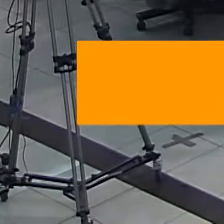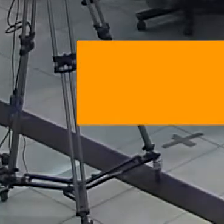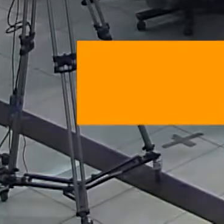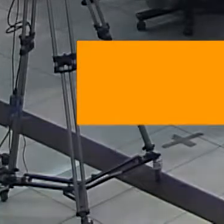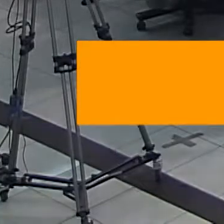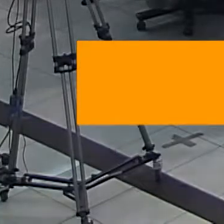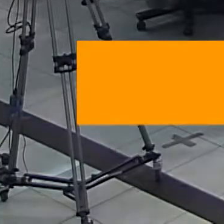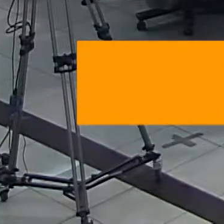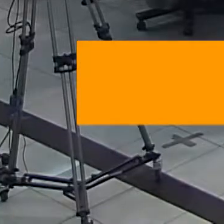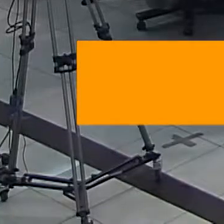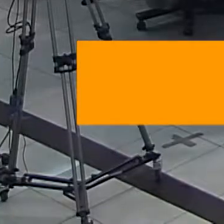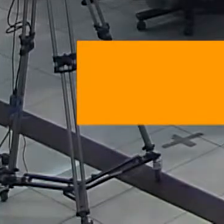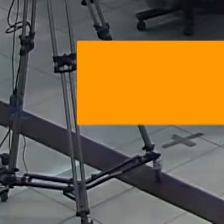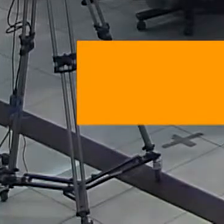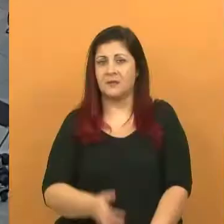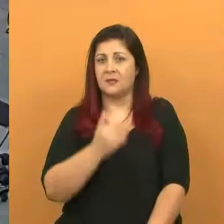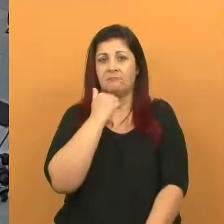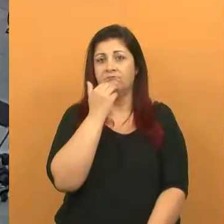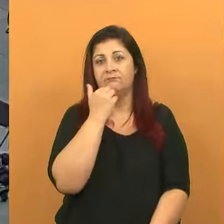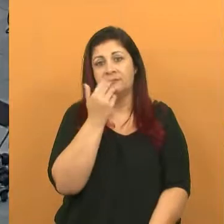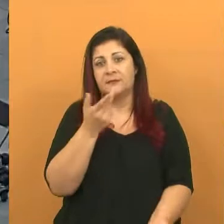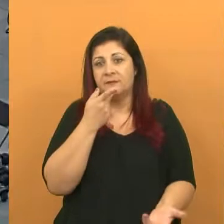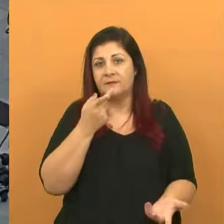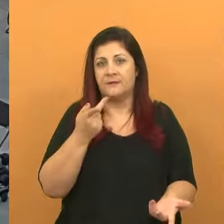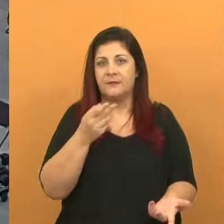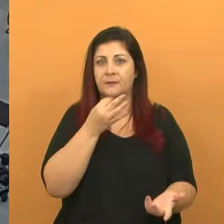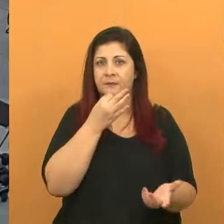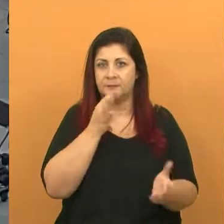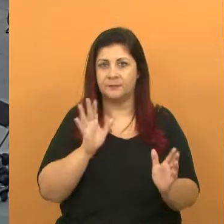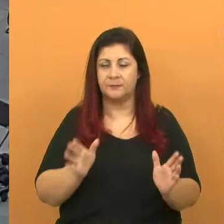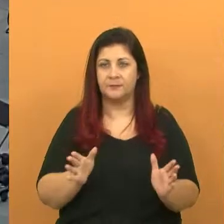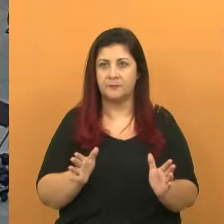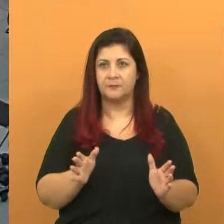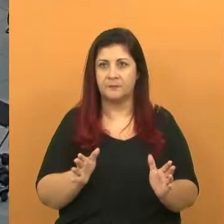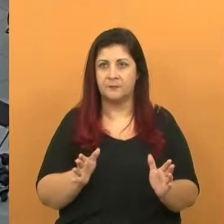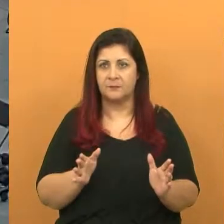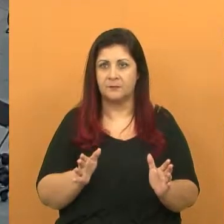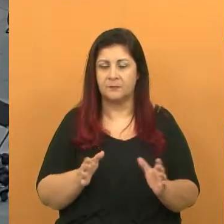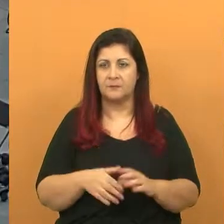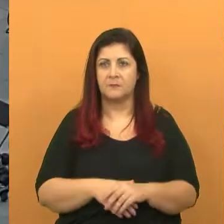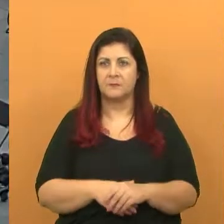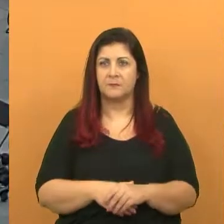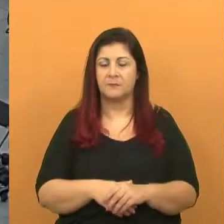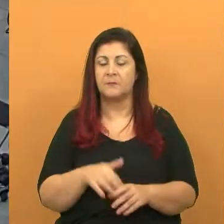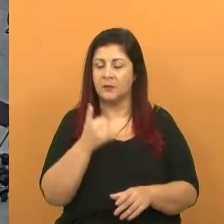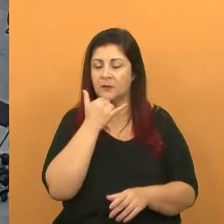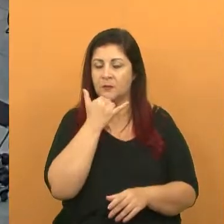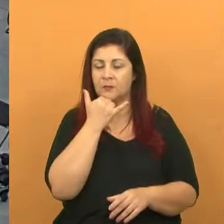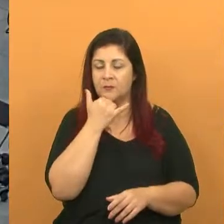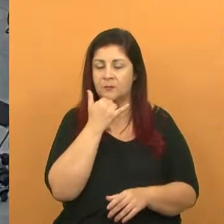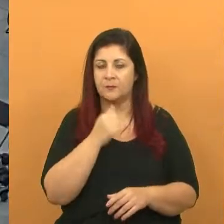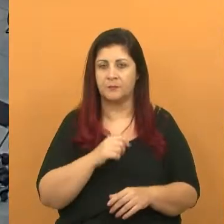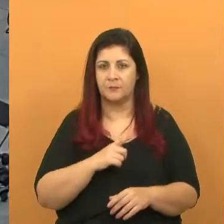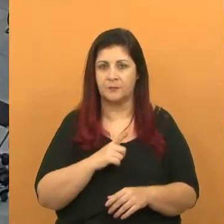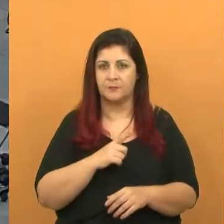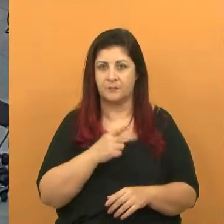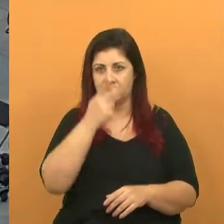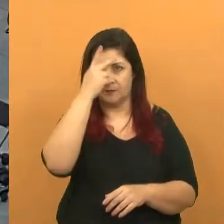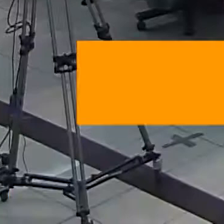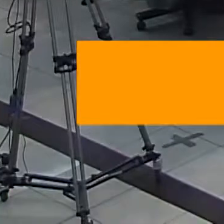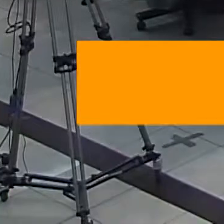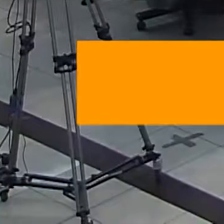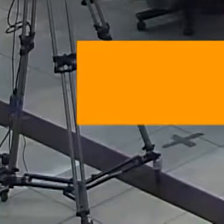Então, não havendo manifestação dos nobres pares... Vai falar, doutor? Desculpa.